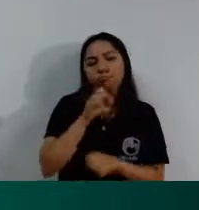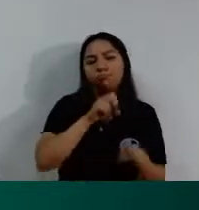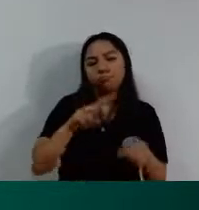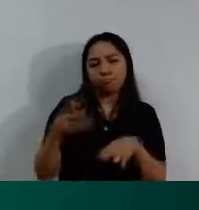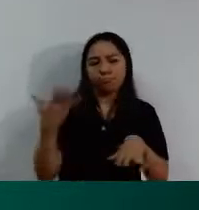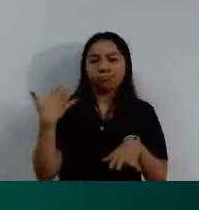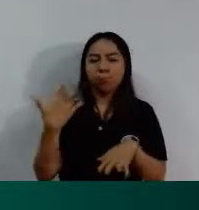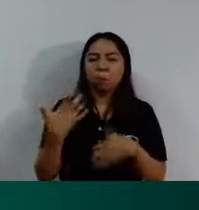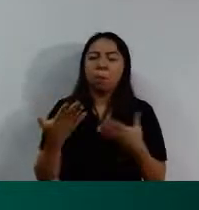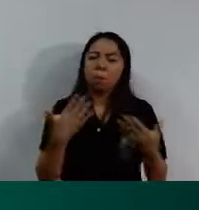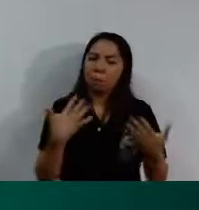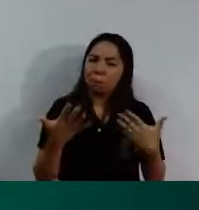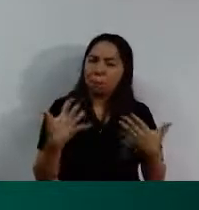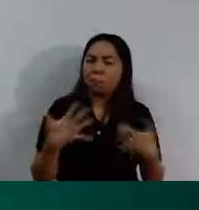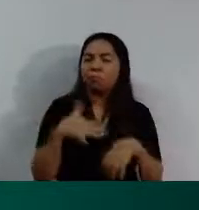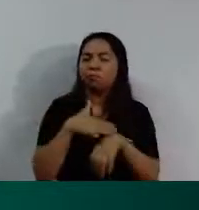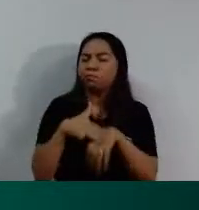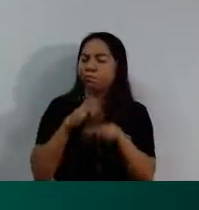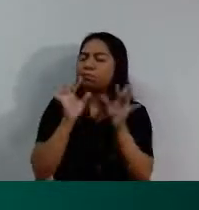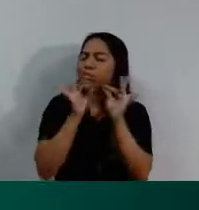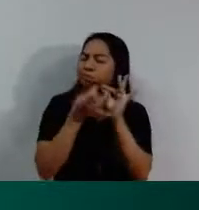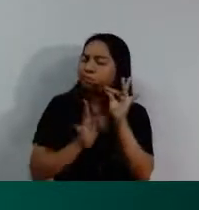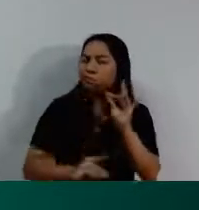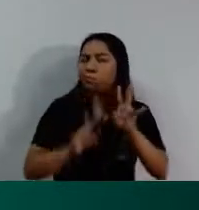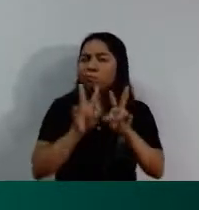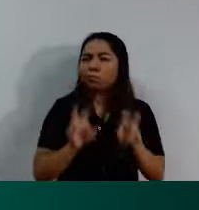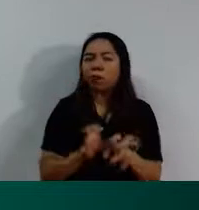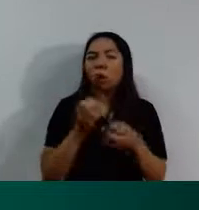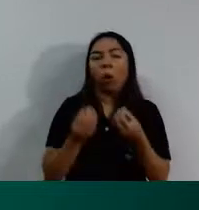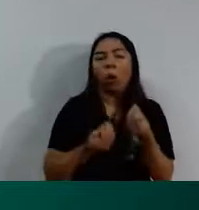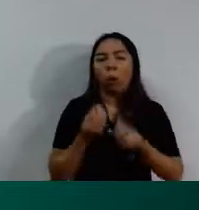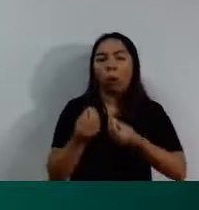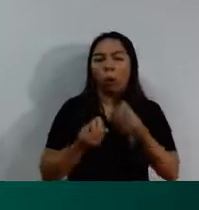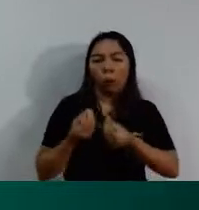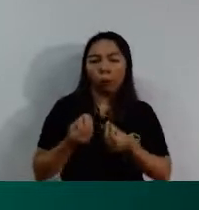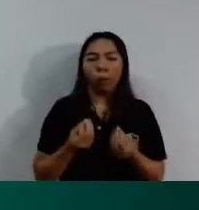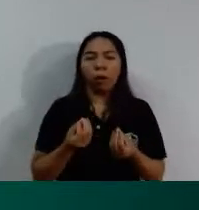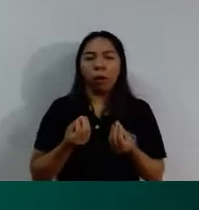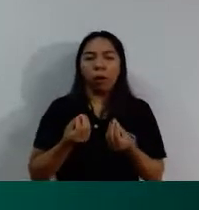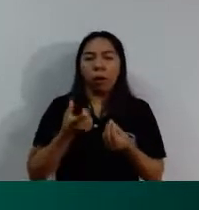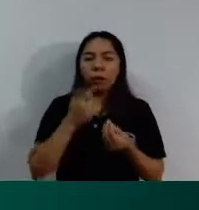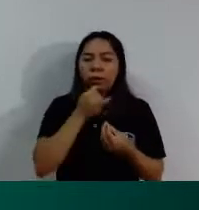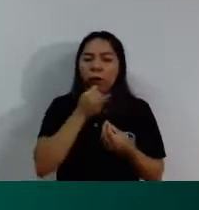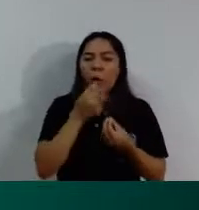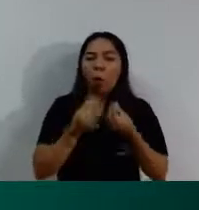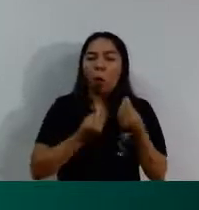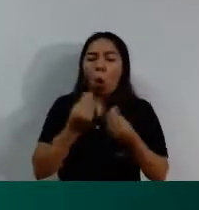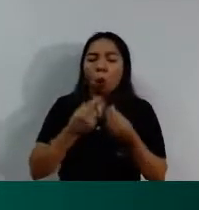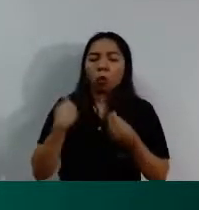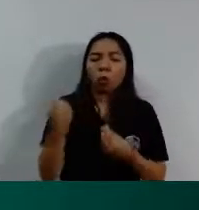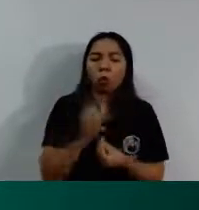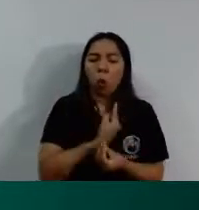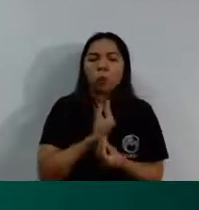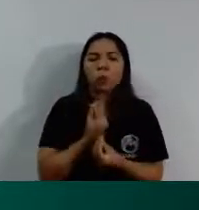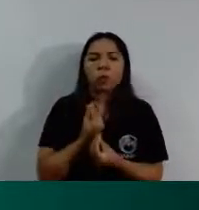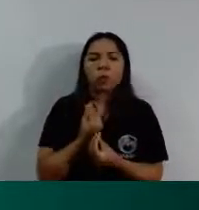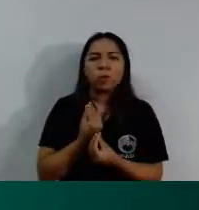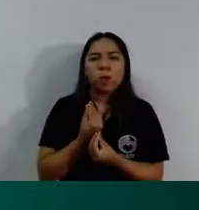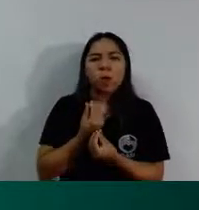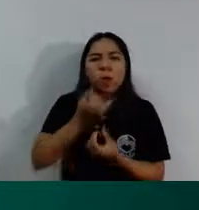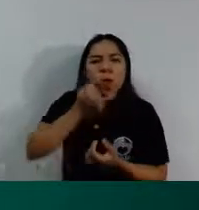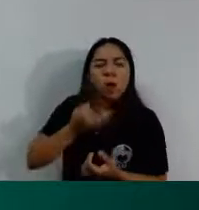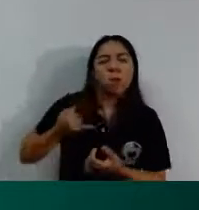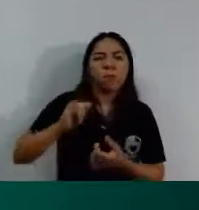bater um papo longo sobre como a o combate à fome e à